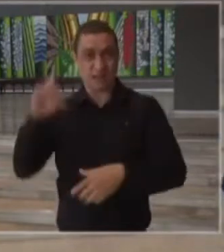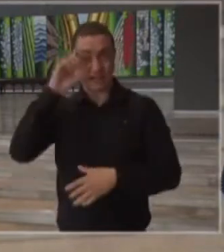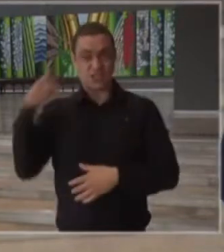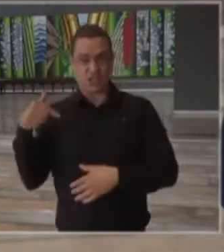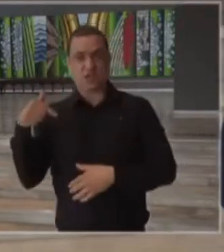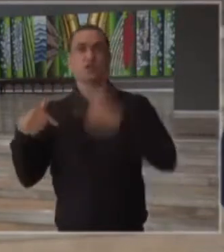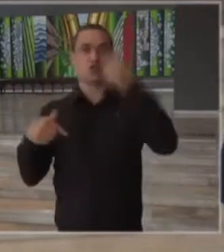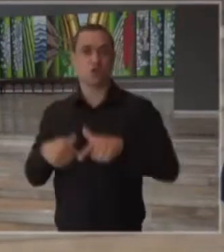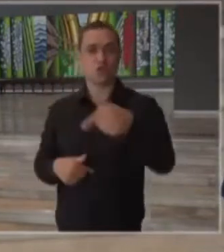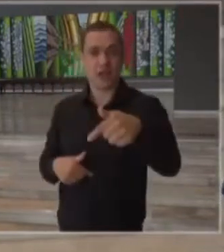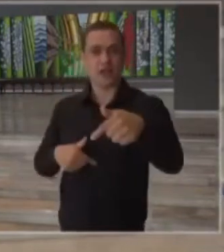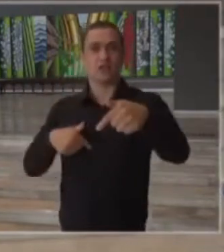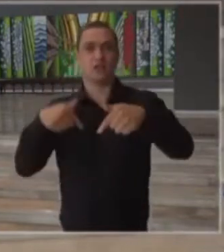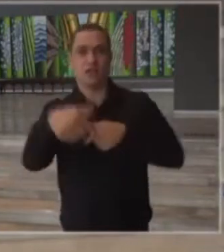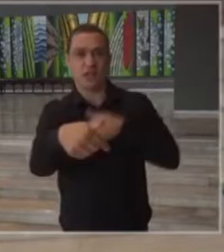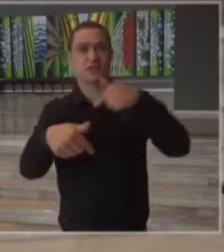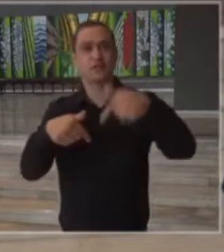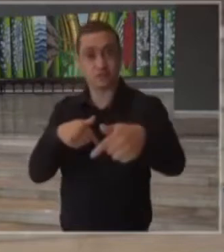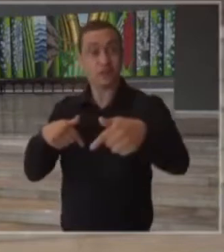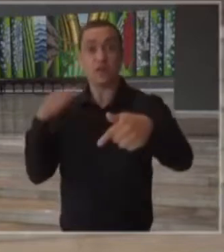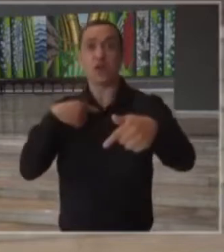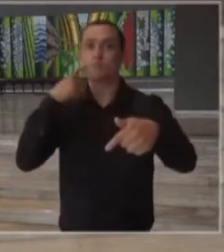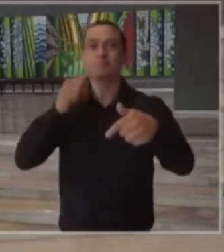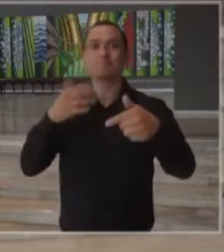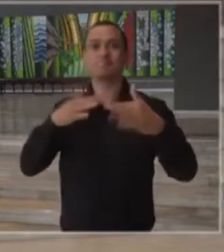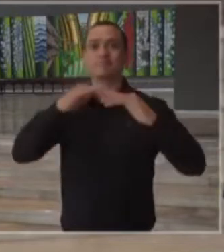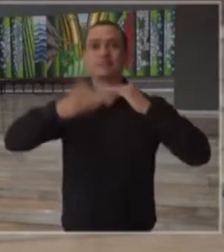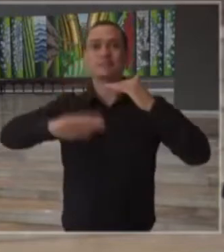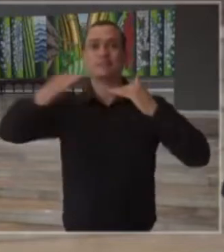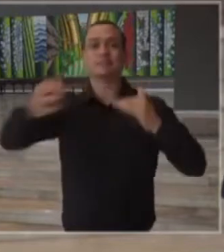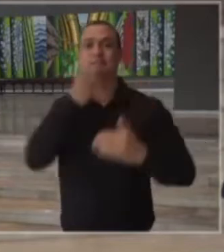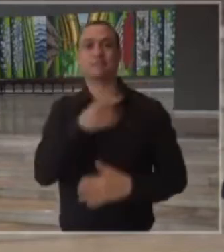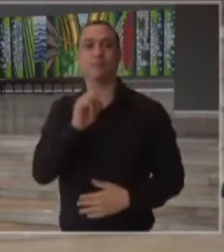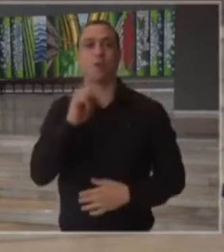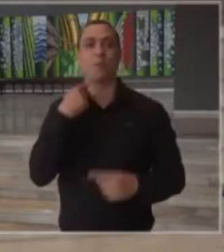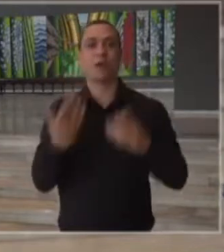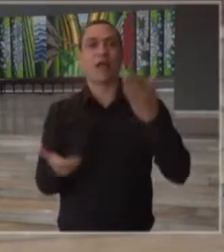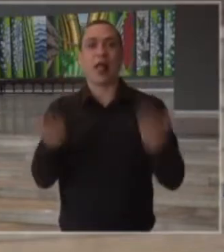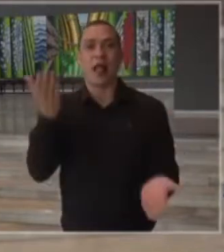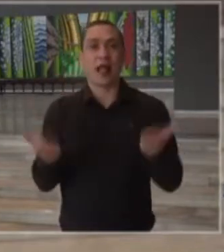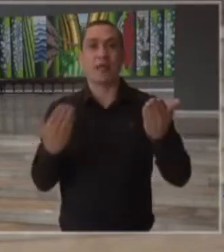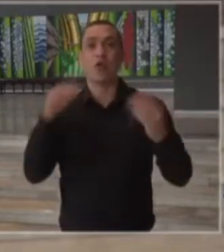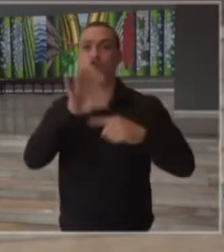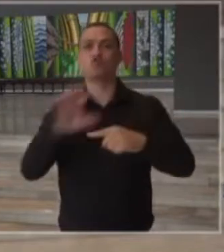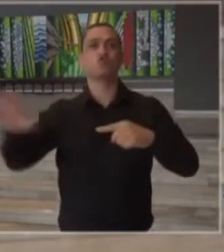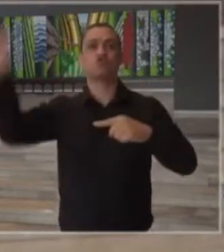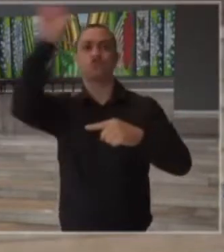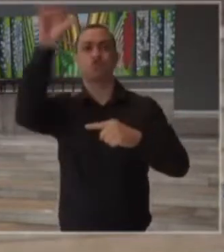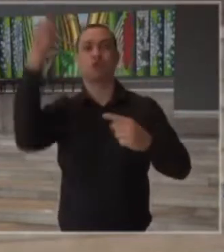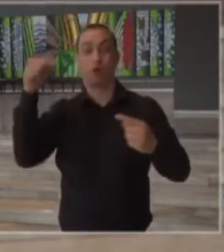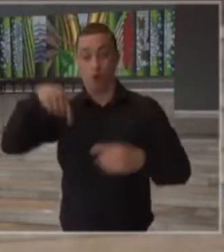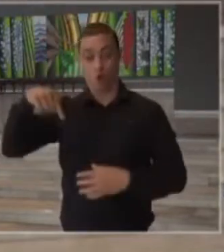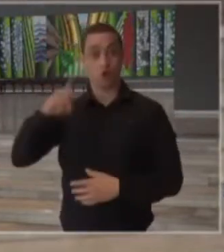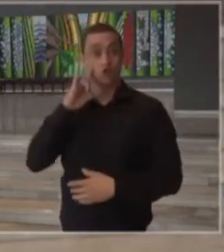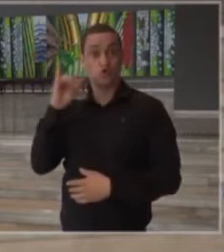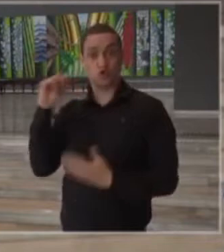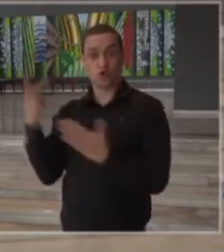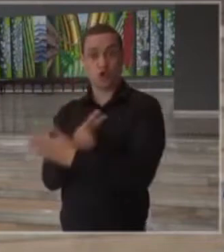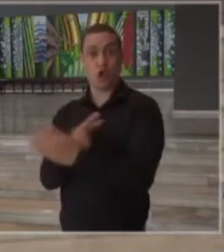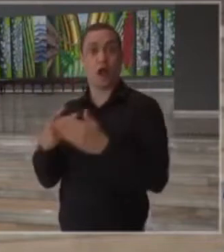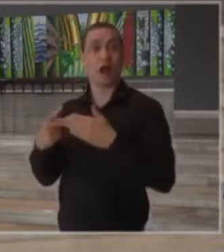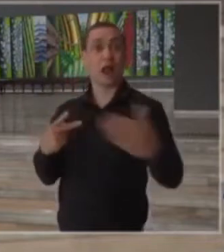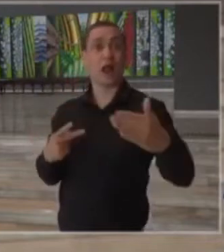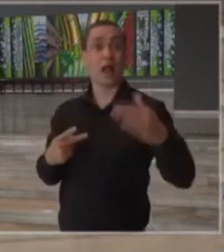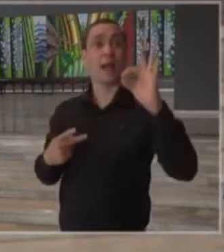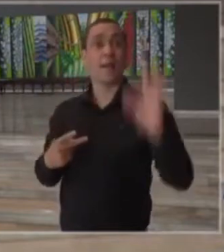instabilidade, principalmente considerando a disparidade entre a data do evento e o dia